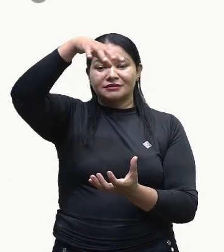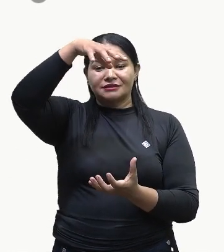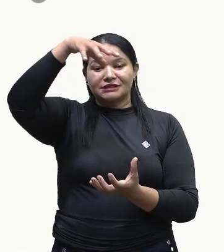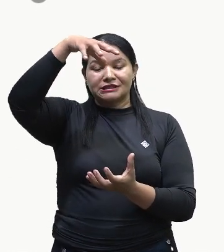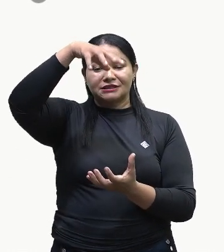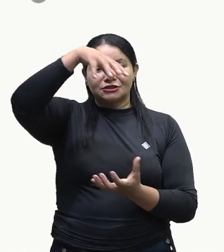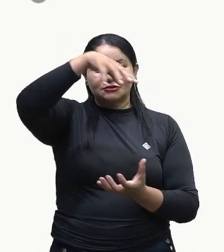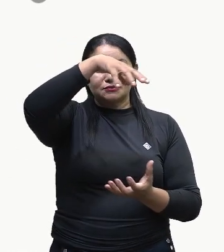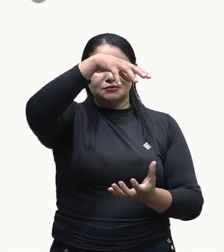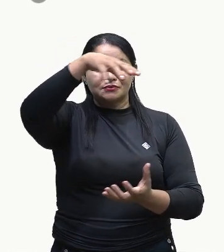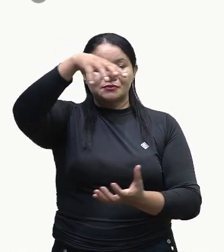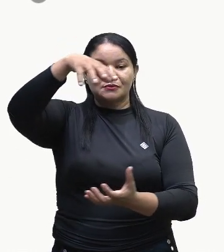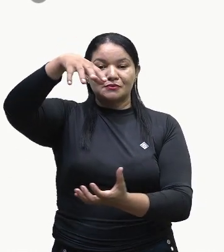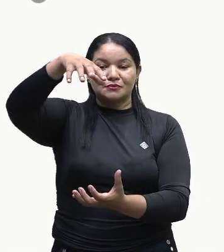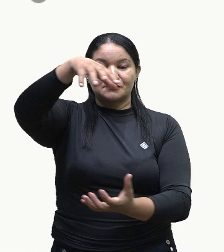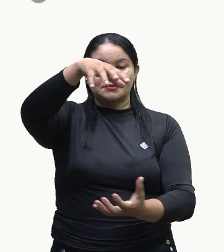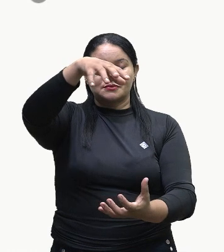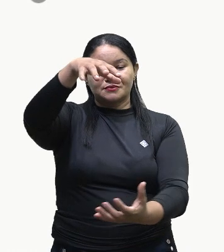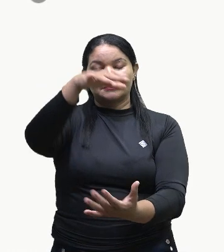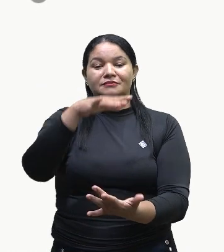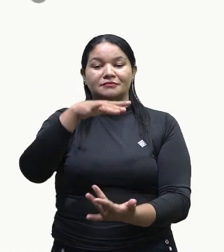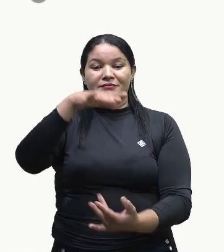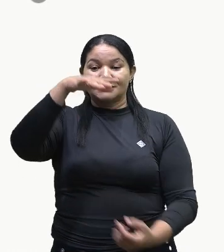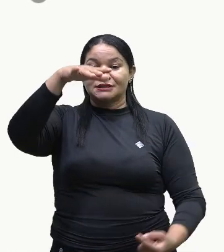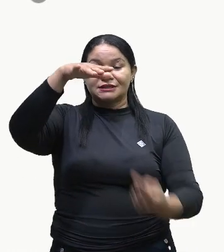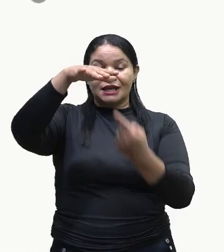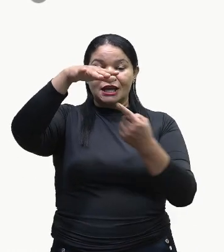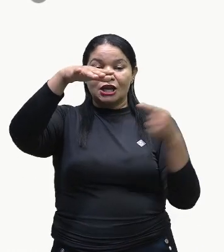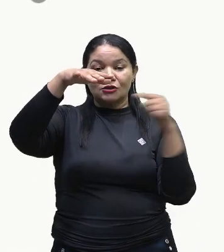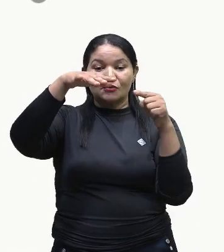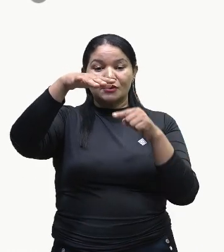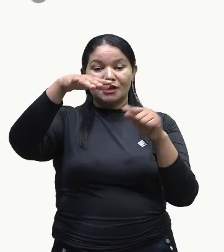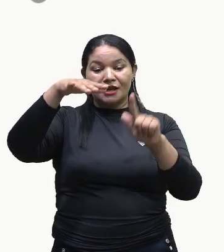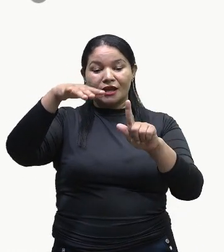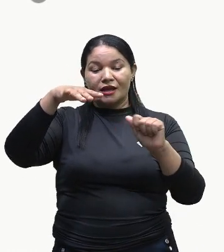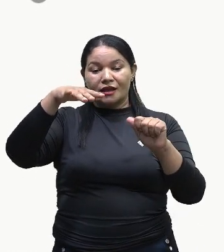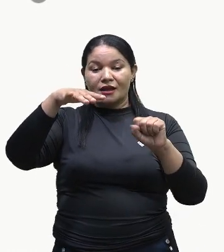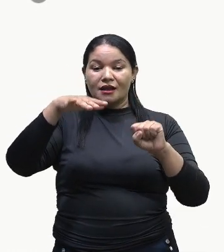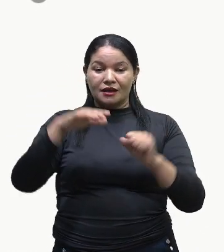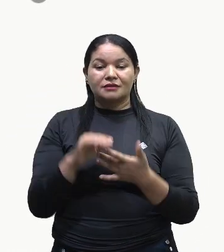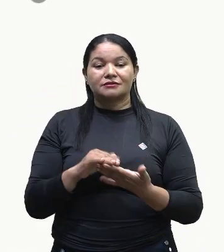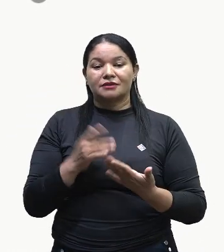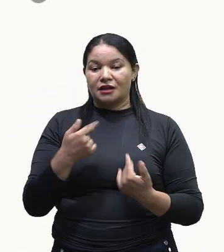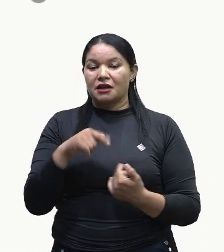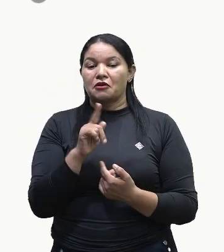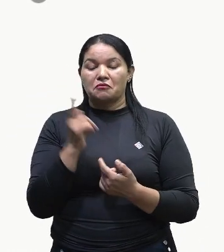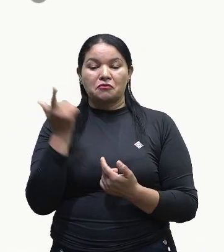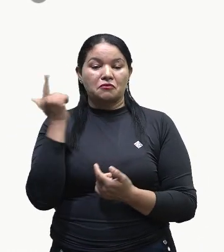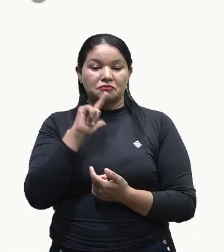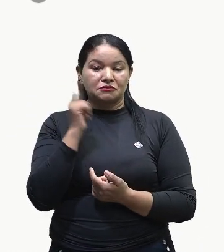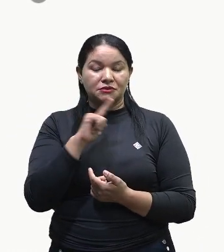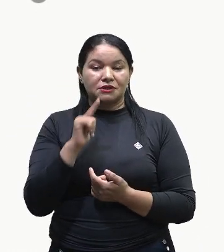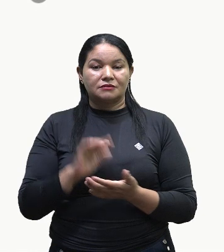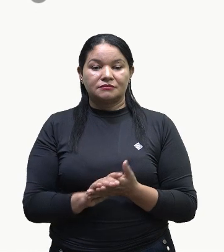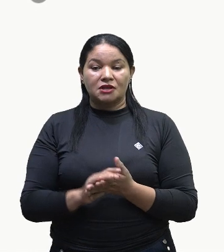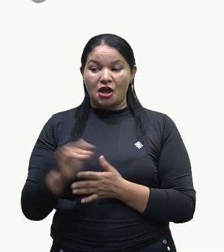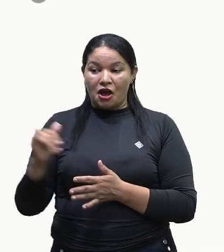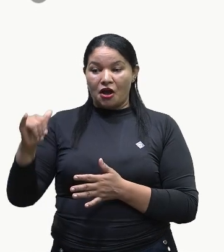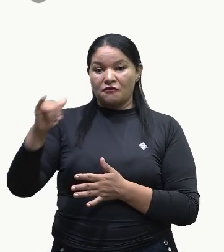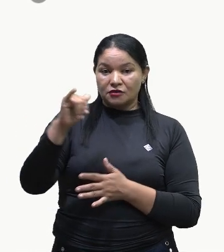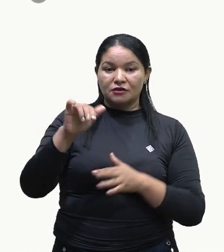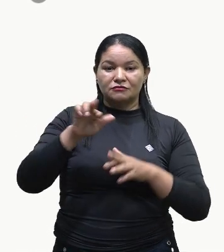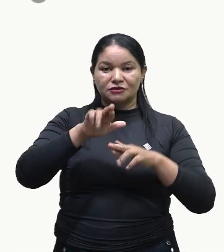Graças aí a um gás que tem uma densidade menor que o ar. Então, o avião tem as asas ali, toda